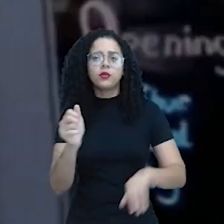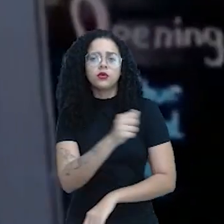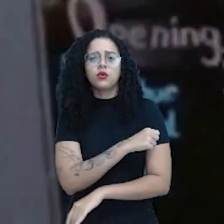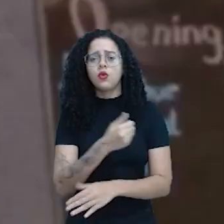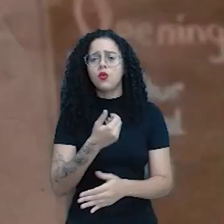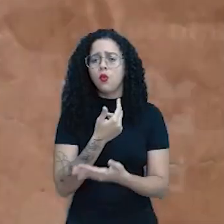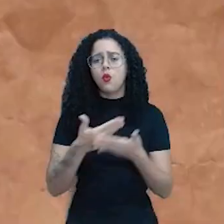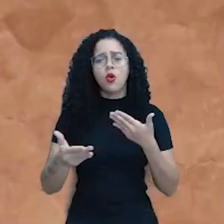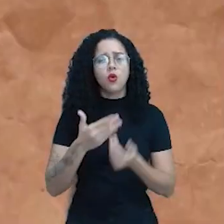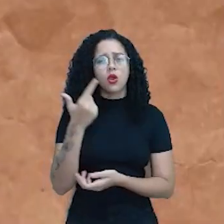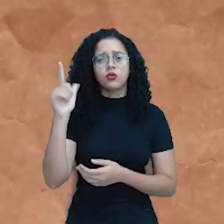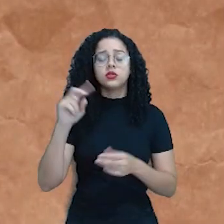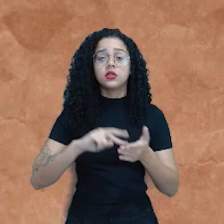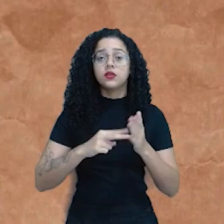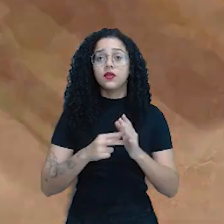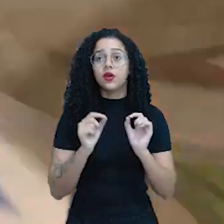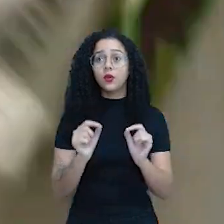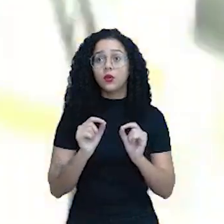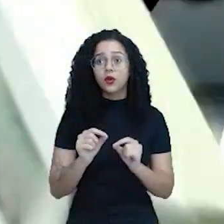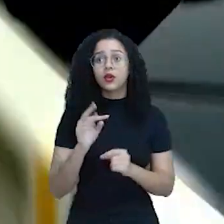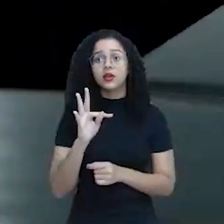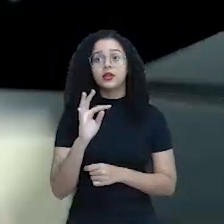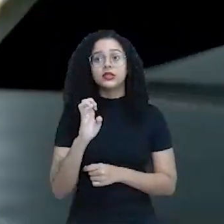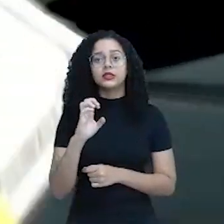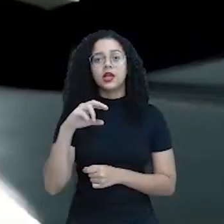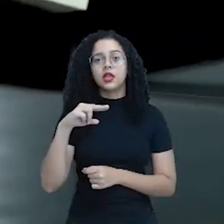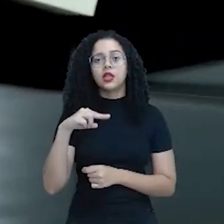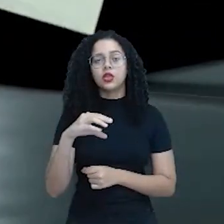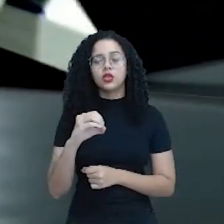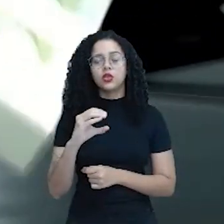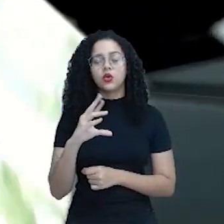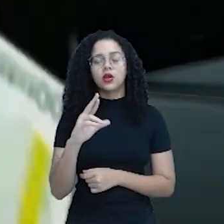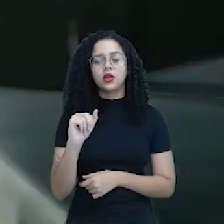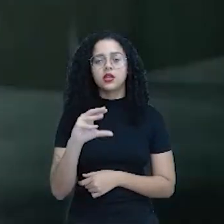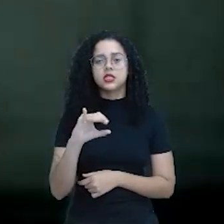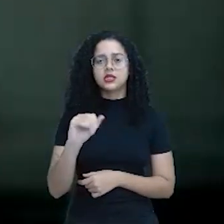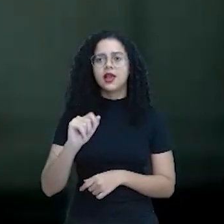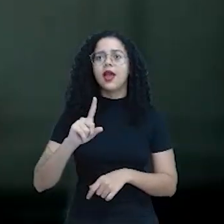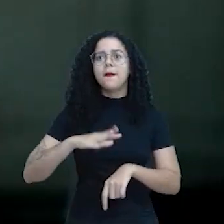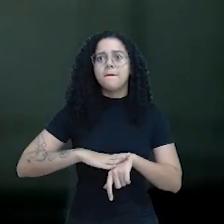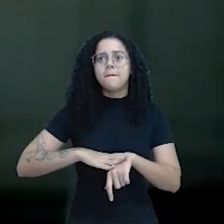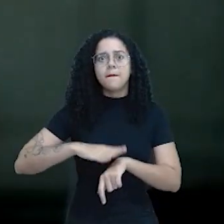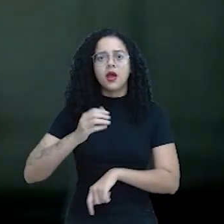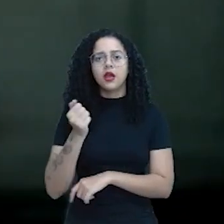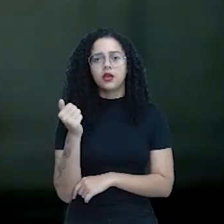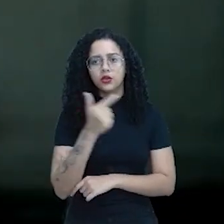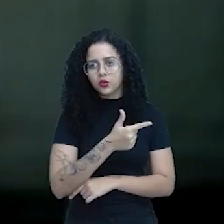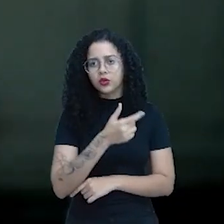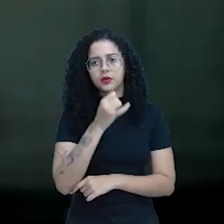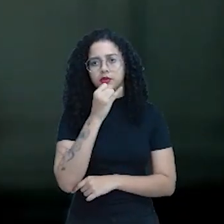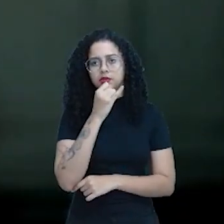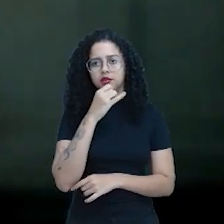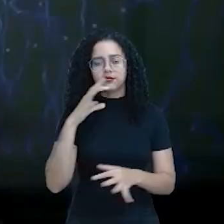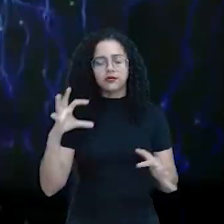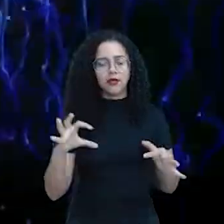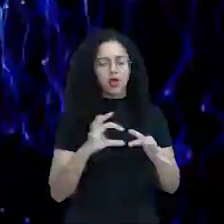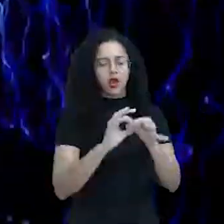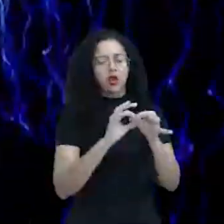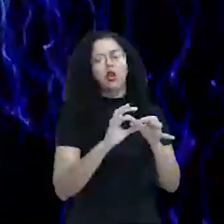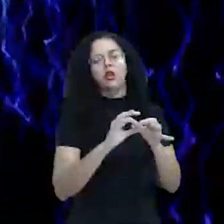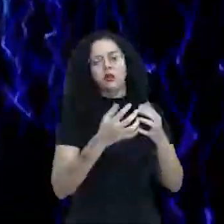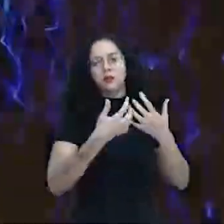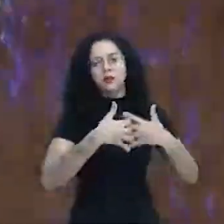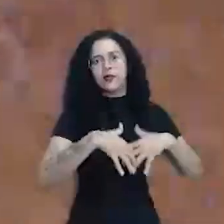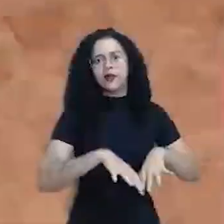elemento. Isto quer dizer que a tecnocracia é muito mais do que o simples estar ligado às